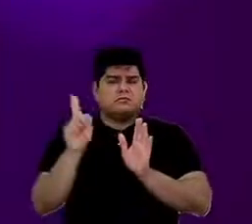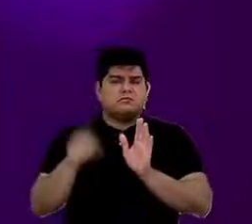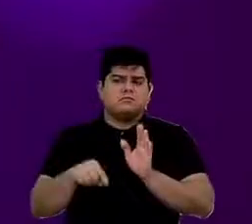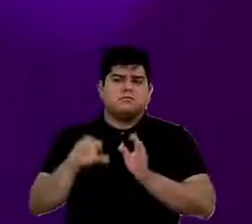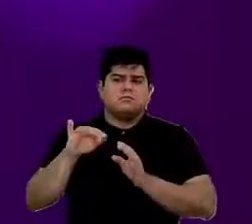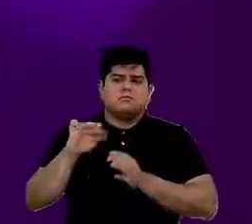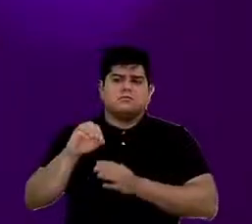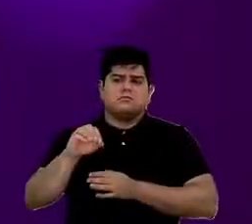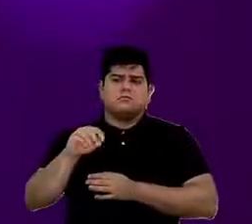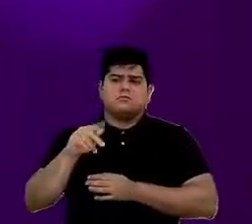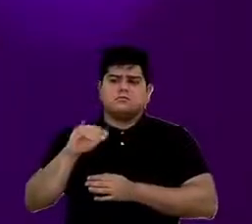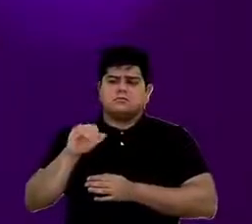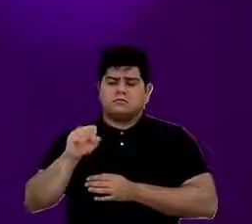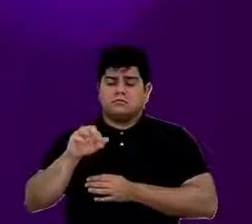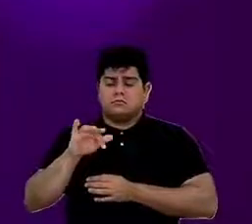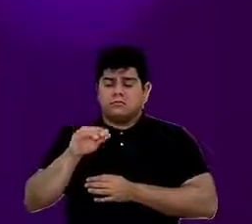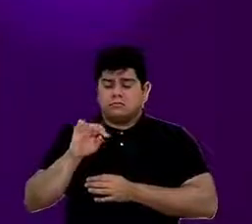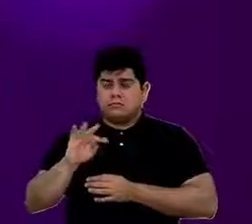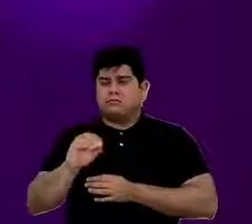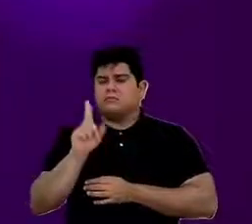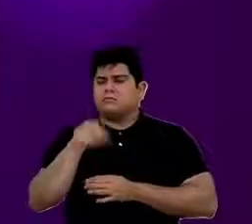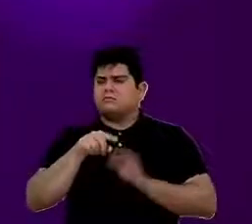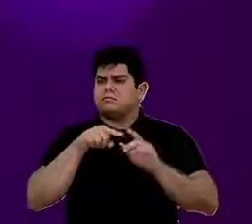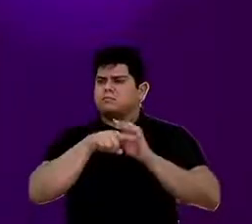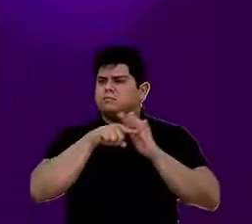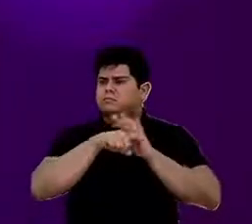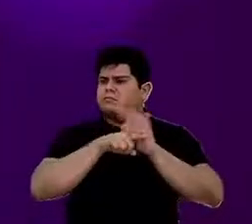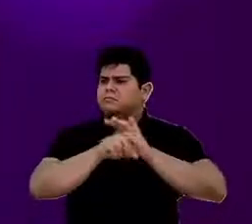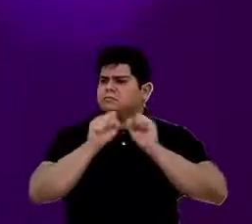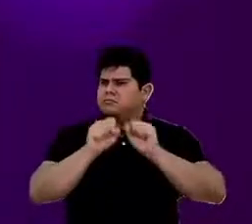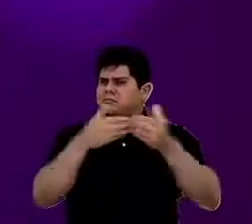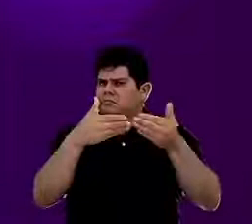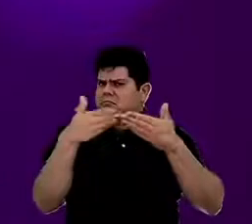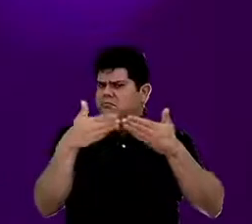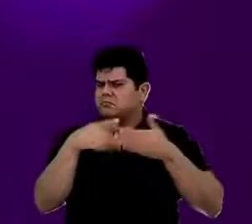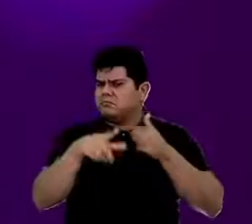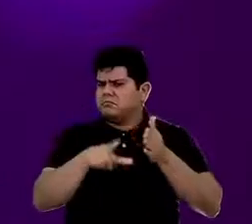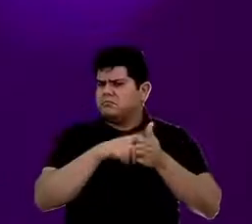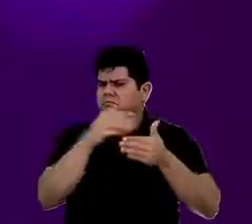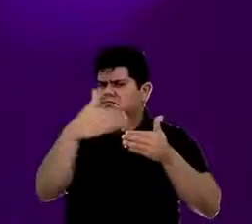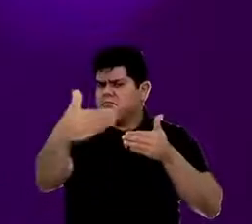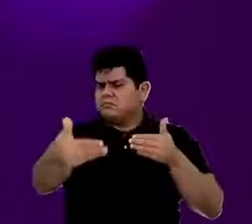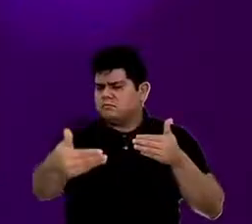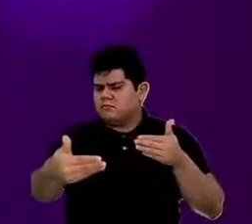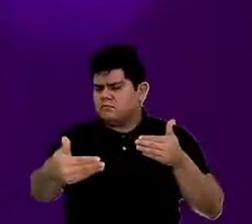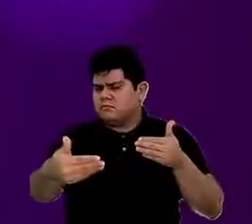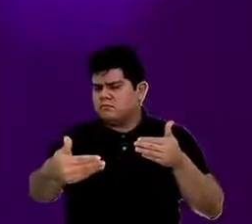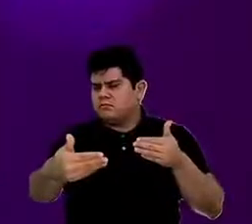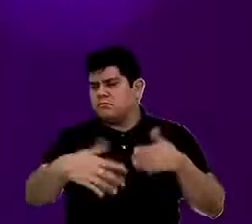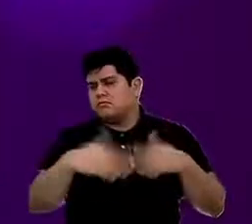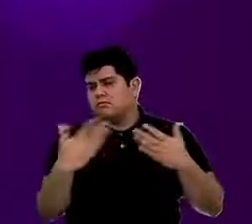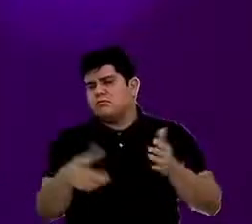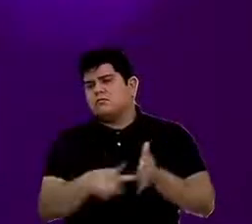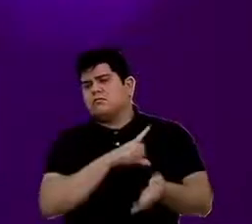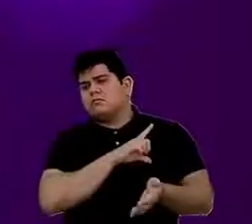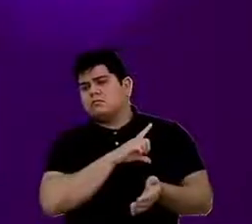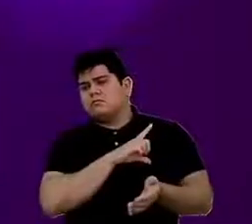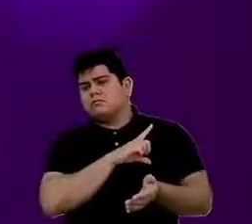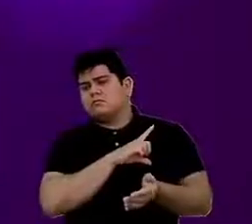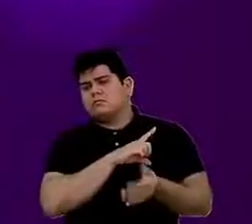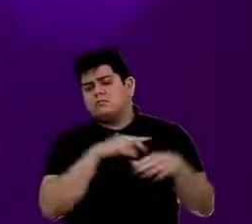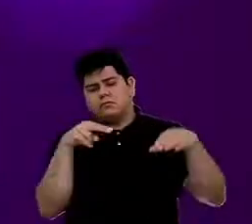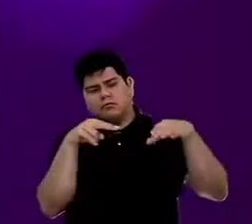com pirofosfato já seria um exame que a gente poderia pedir um pouquinho na frente, de repente até antes mesmo da